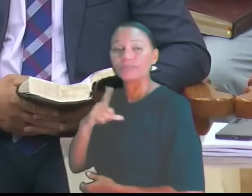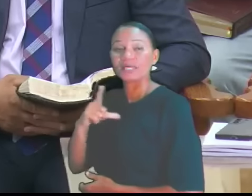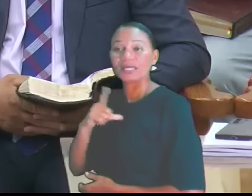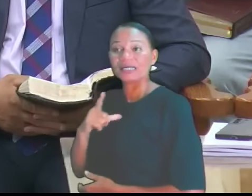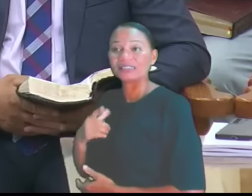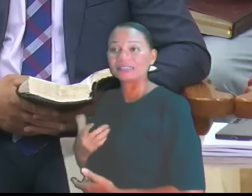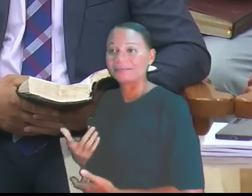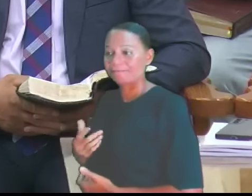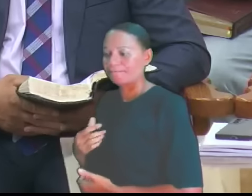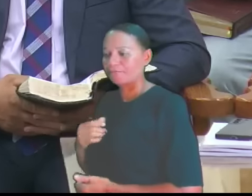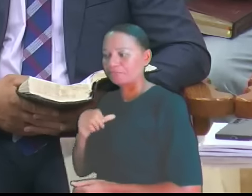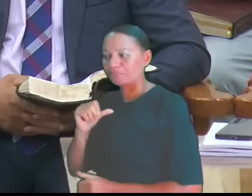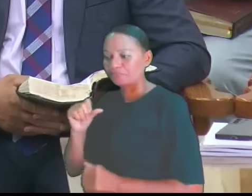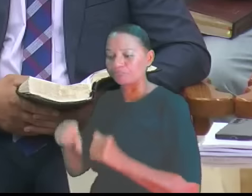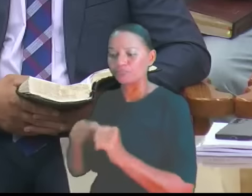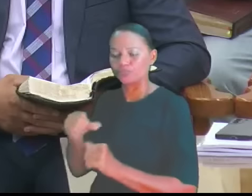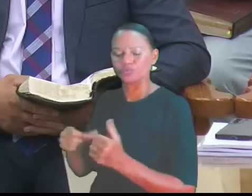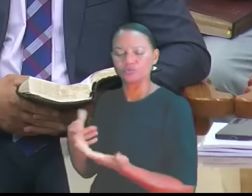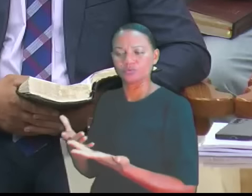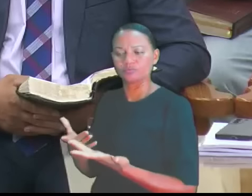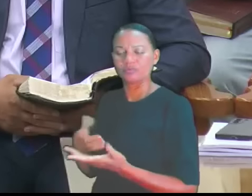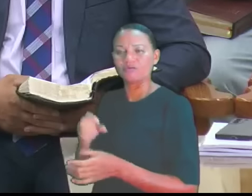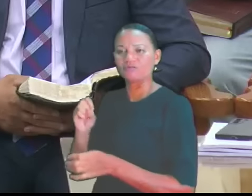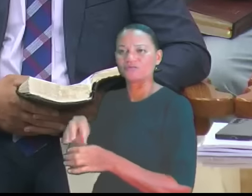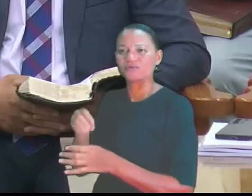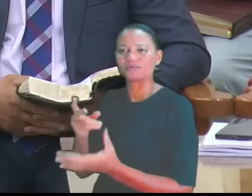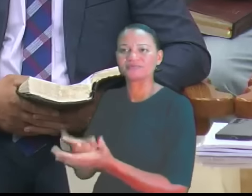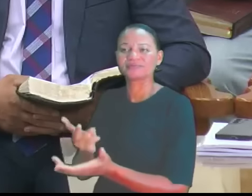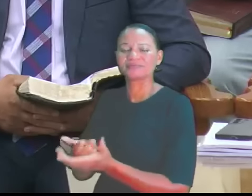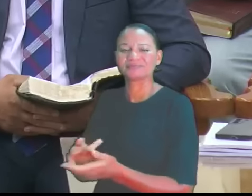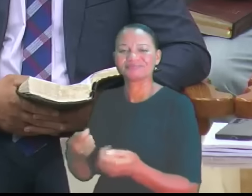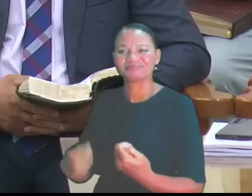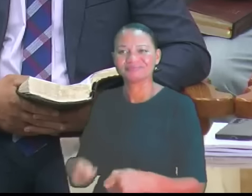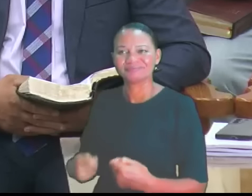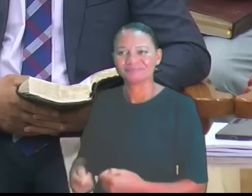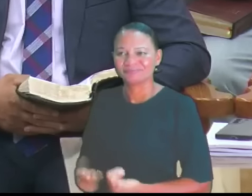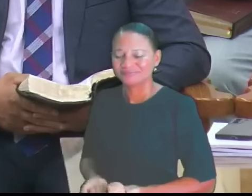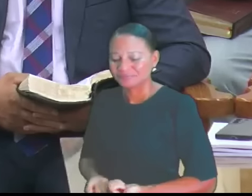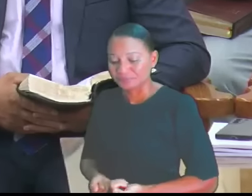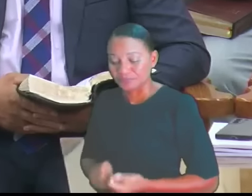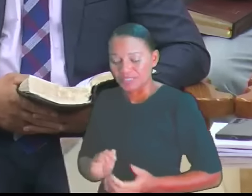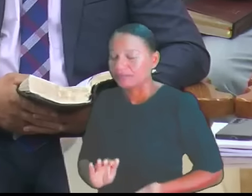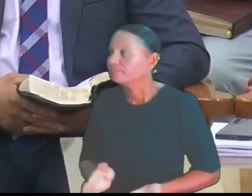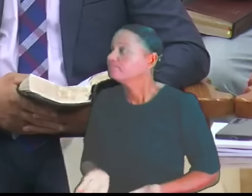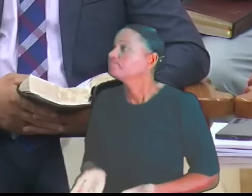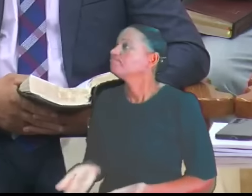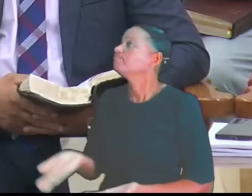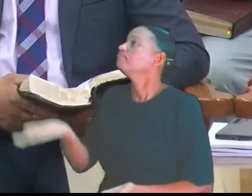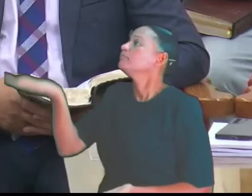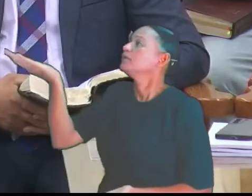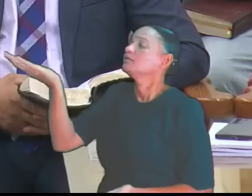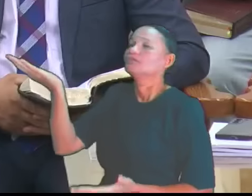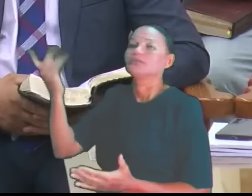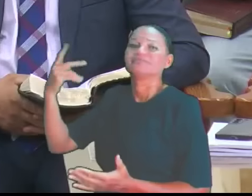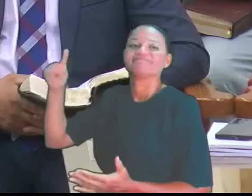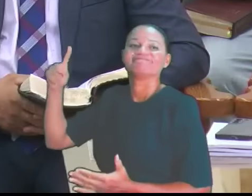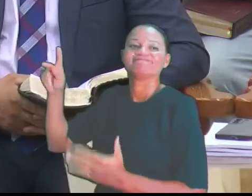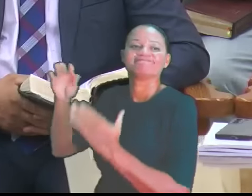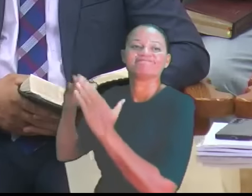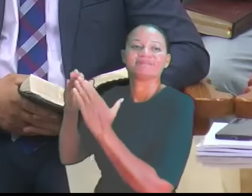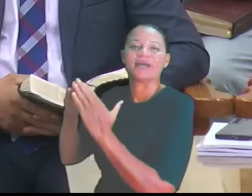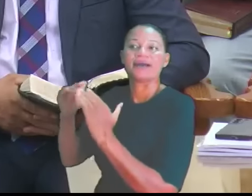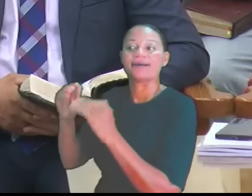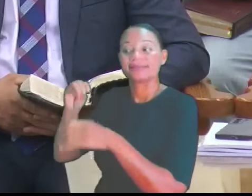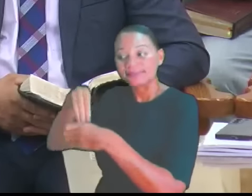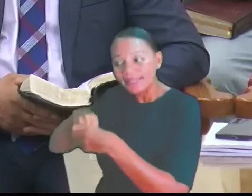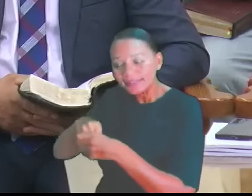Deus, mas não mudou a oferta. Deus precisa que ela consagre o que está na casa dela a Ele. É só isso